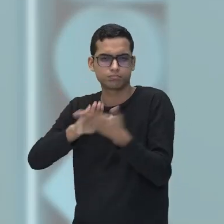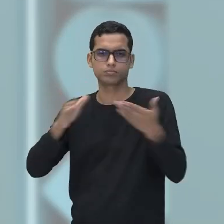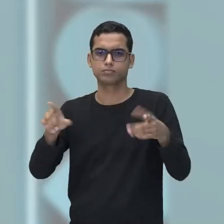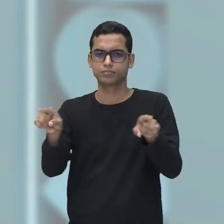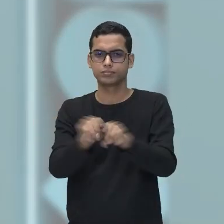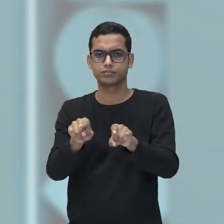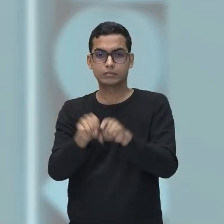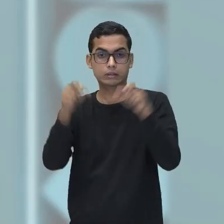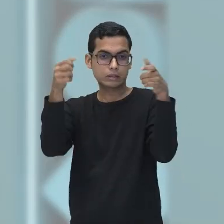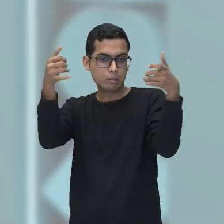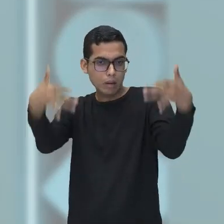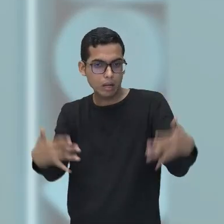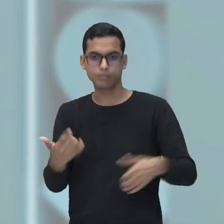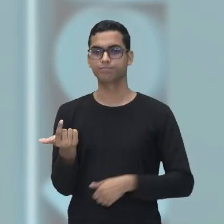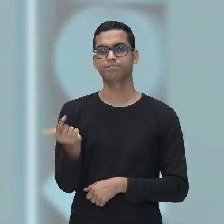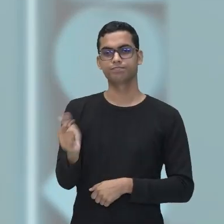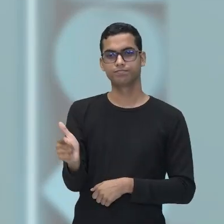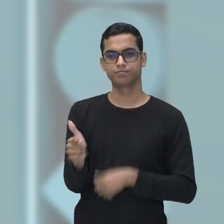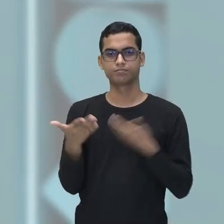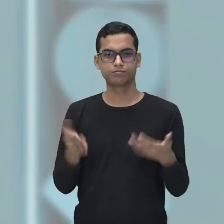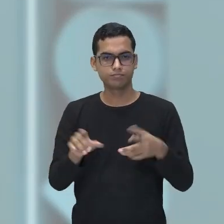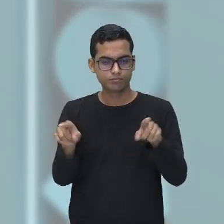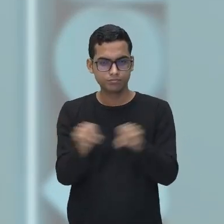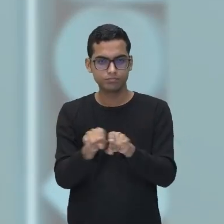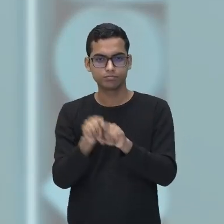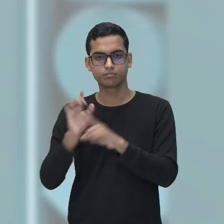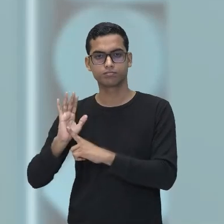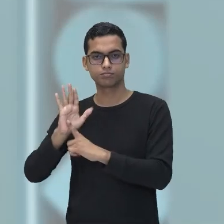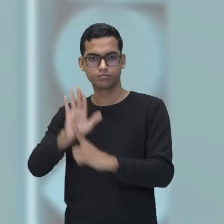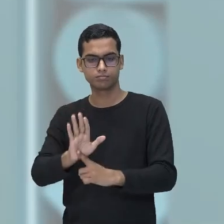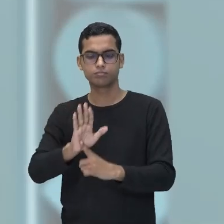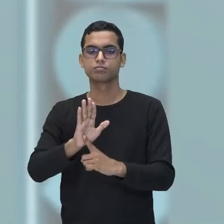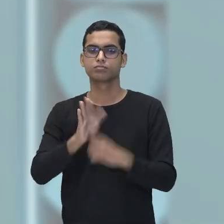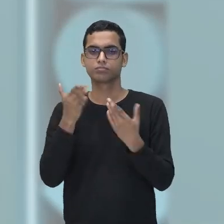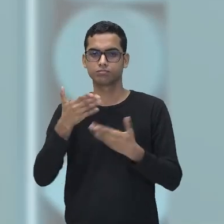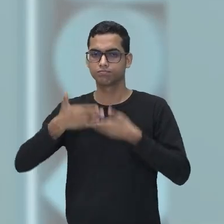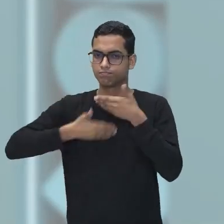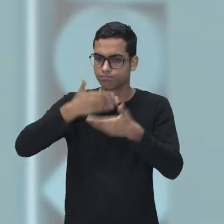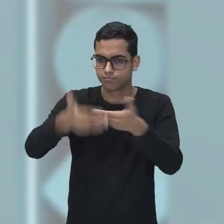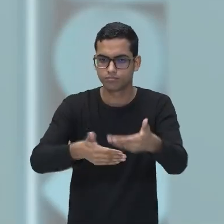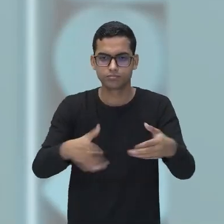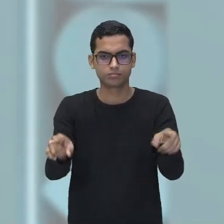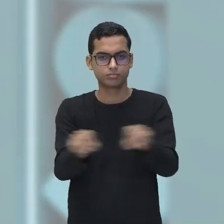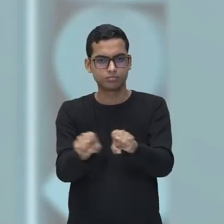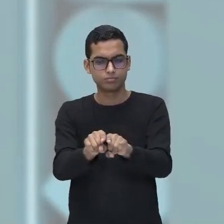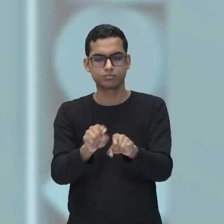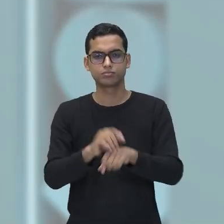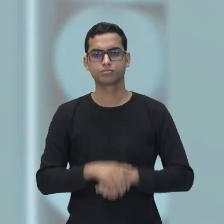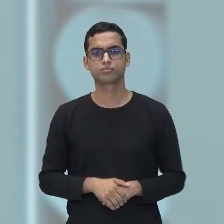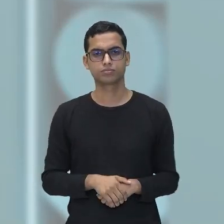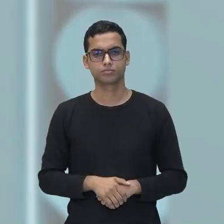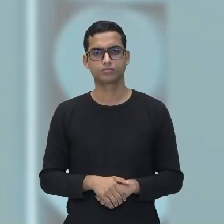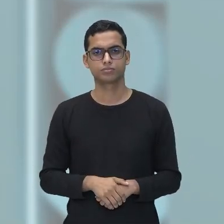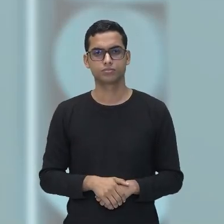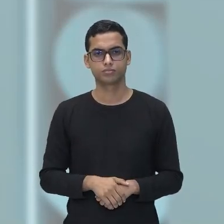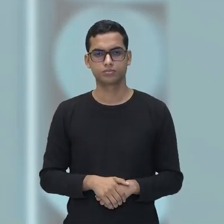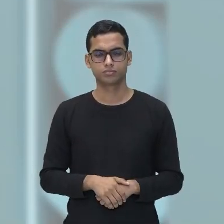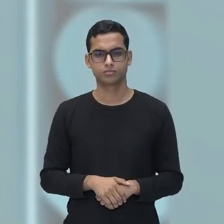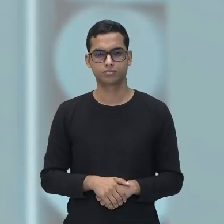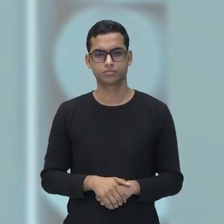essa cegueira que esse paciente apresenta. E assim será de forma gradativa, mas digamos assim que este é um dos